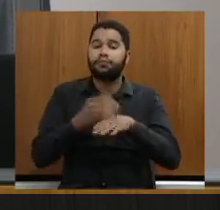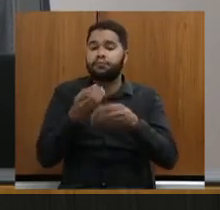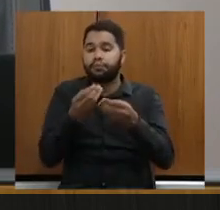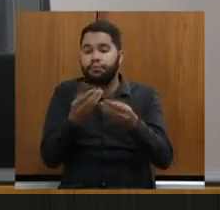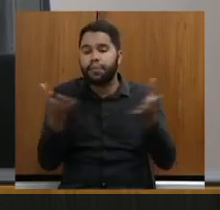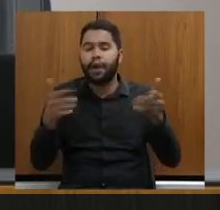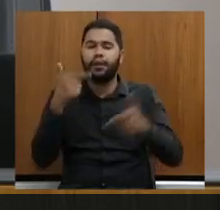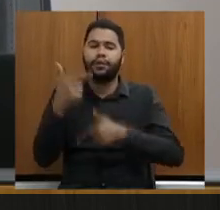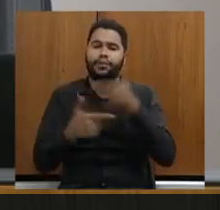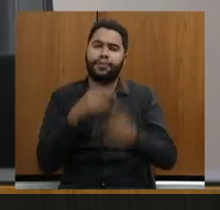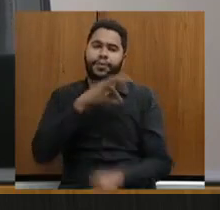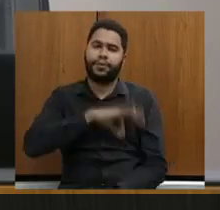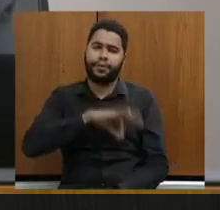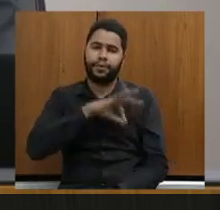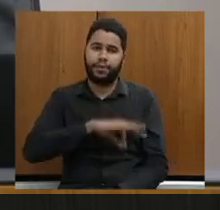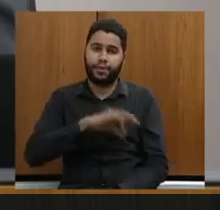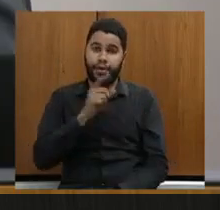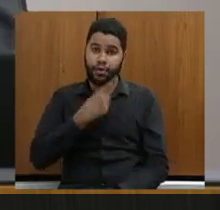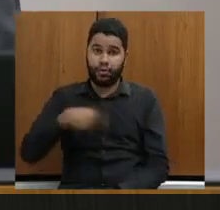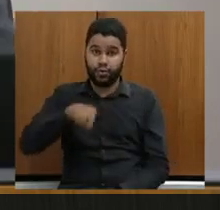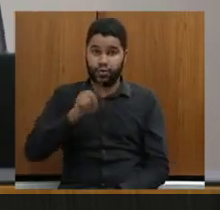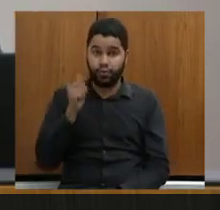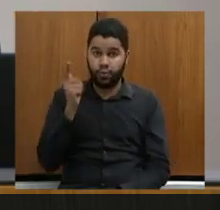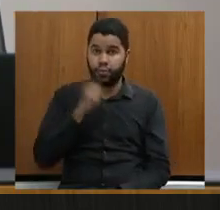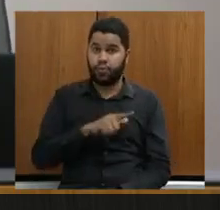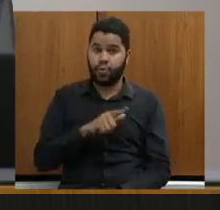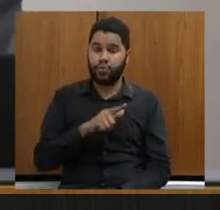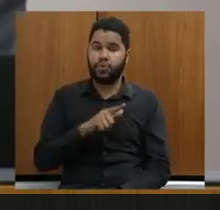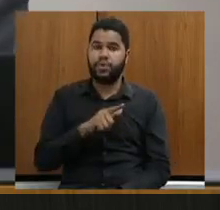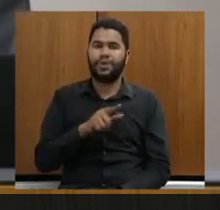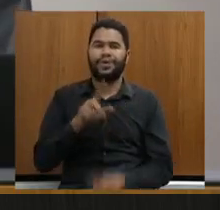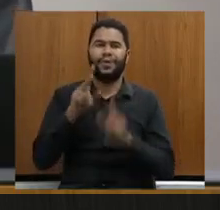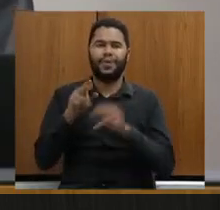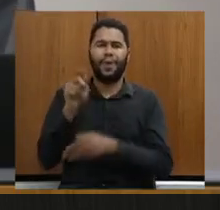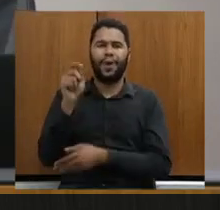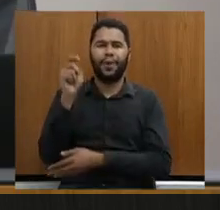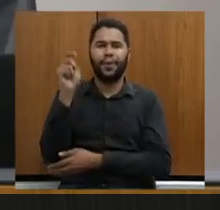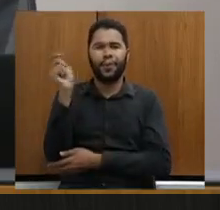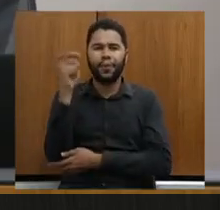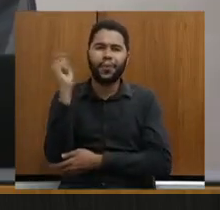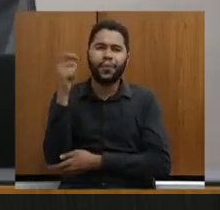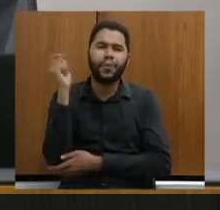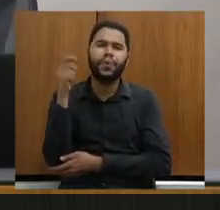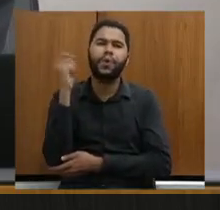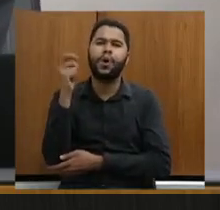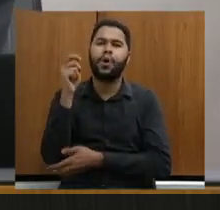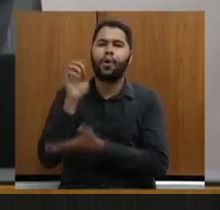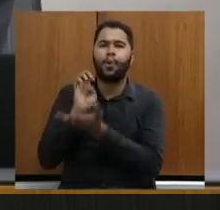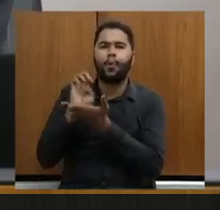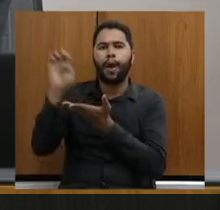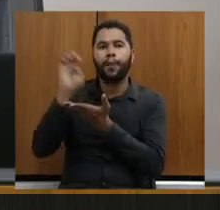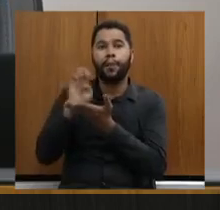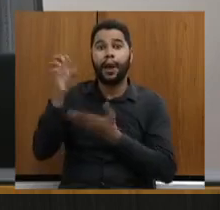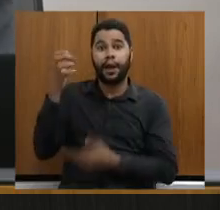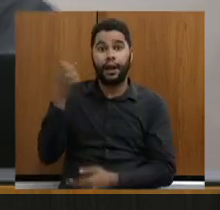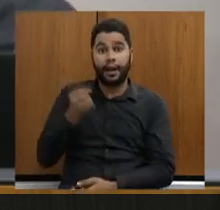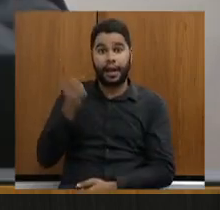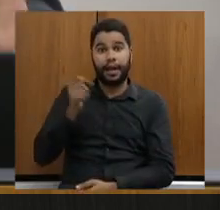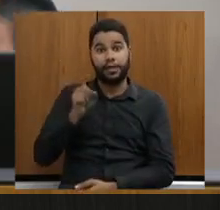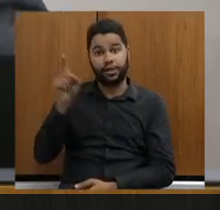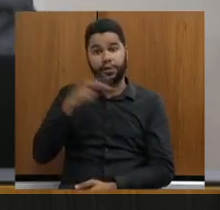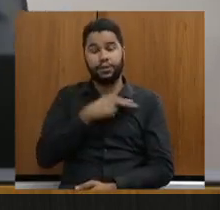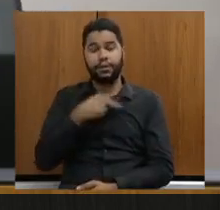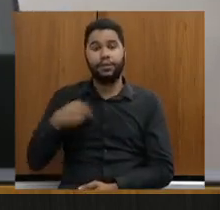geração de emprego e renda e se a gente conseguir como Rio Grande do Sul fez agora com essa exportação do leite pra China